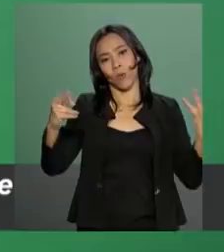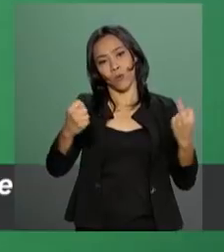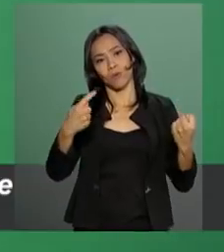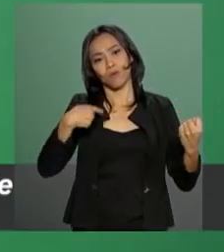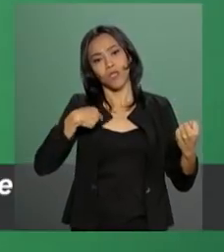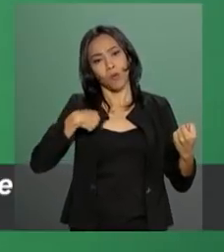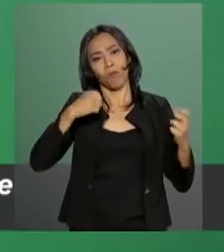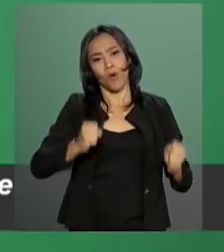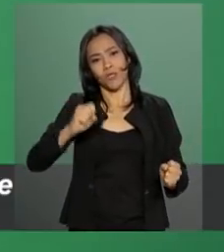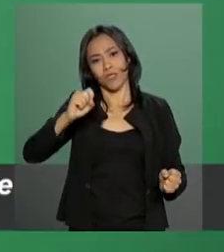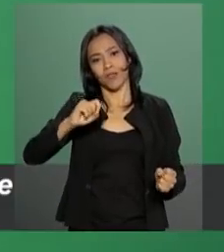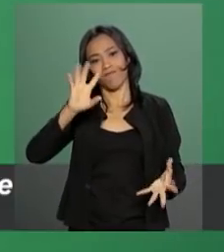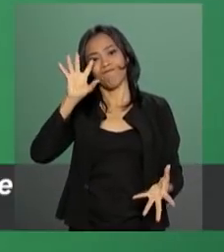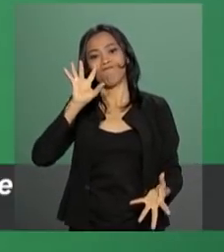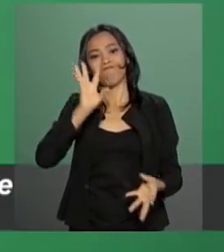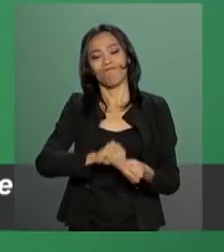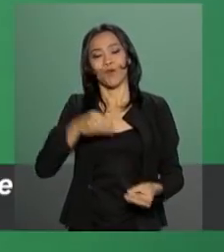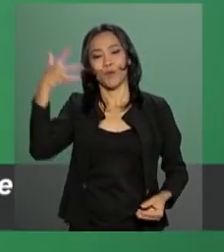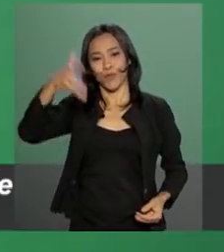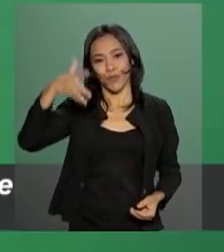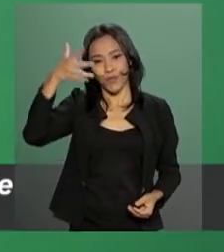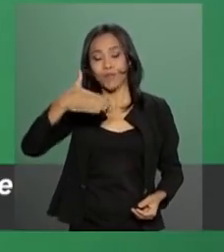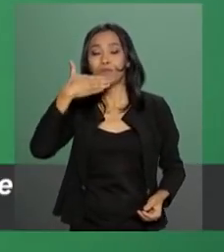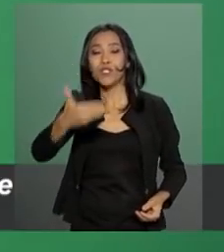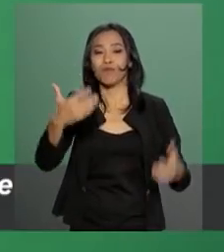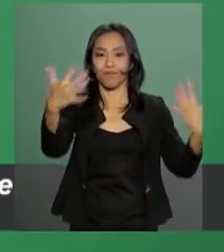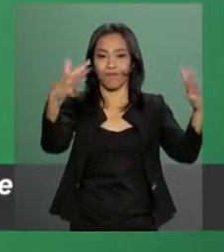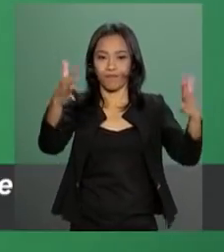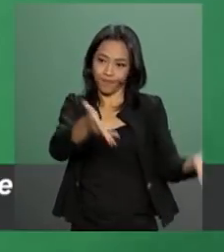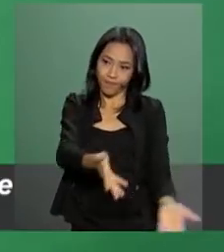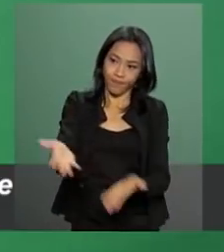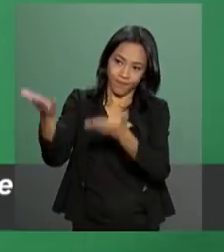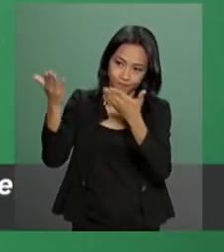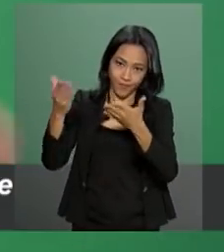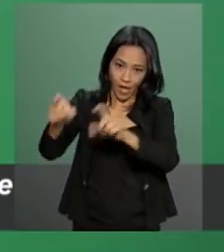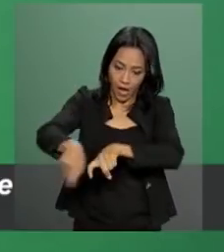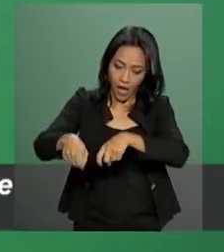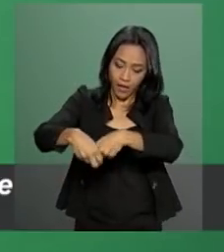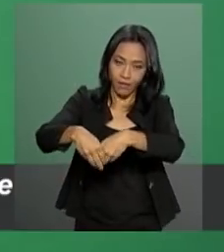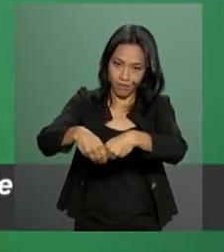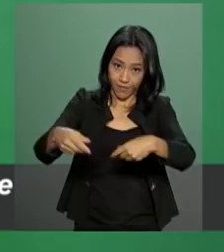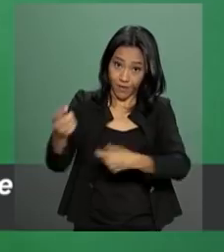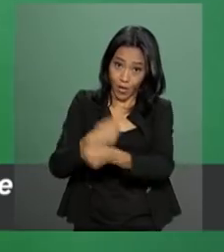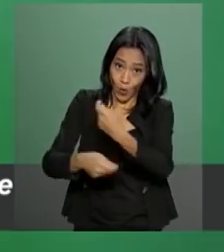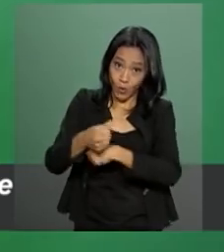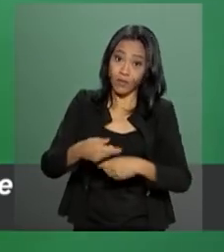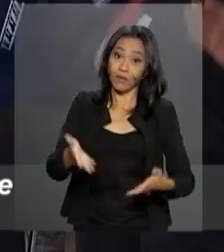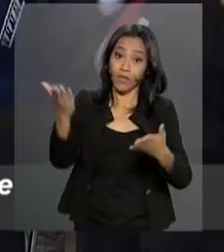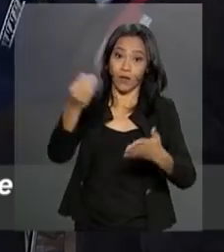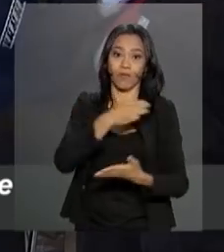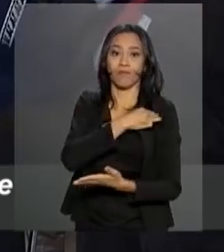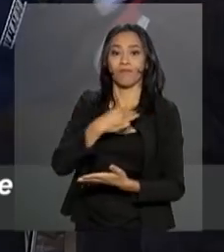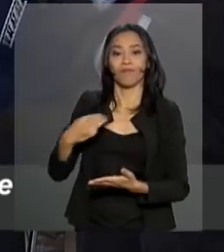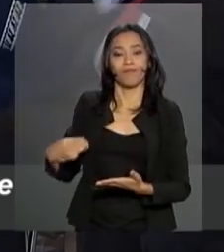possa concluir minhas palavras pedindo um aplauso ao agronegócio e ao blairo maggi